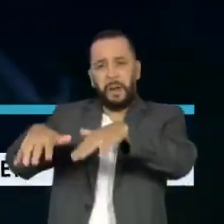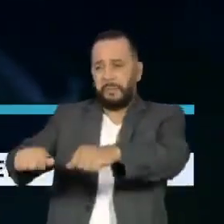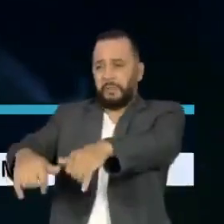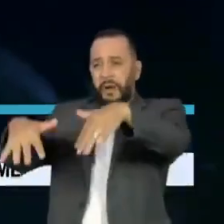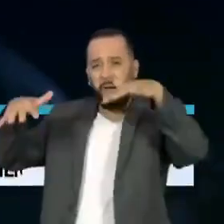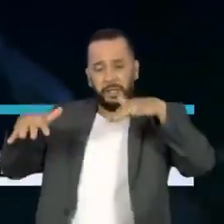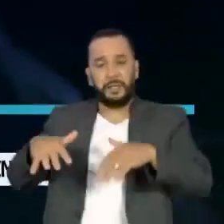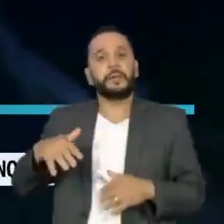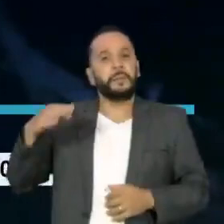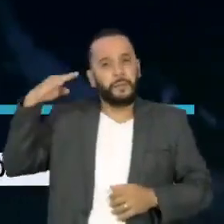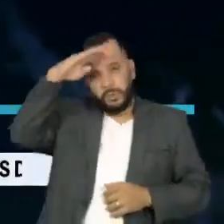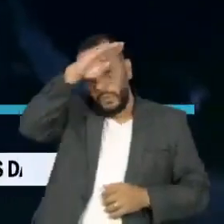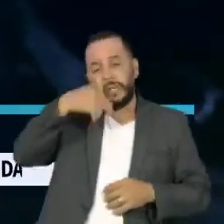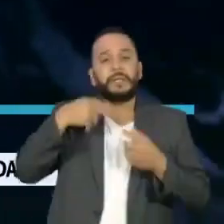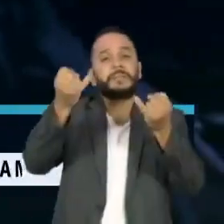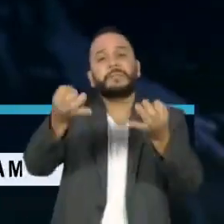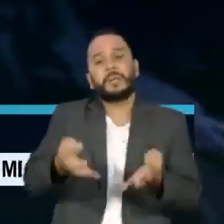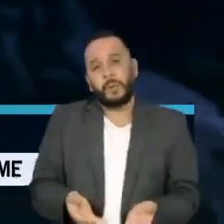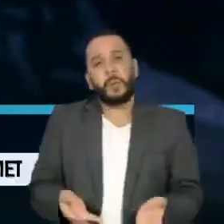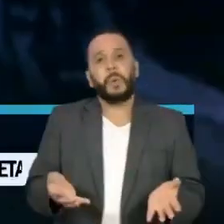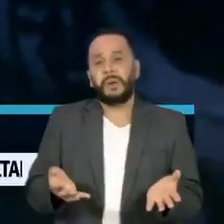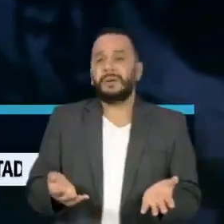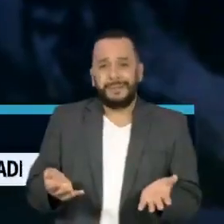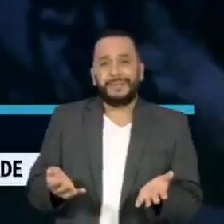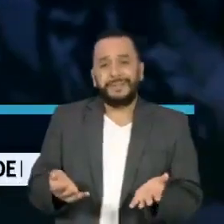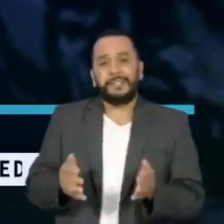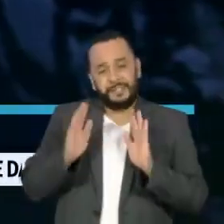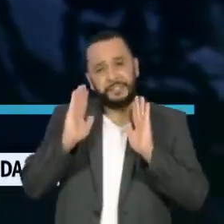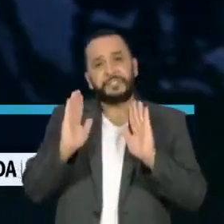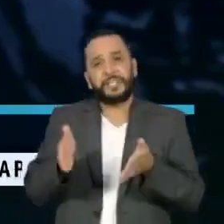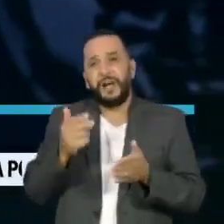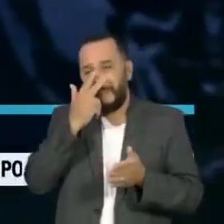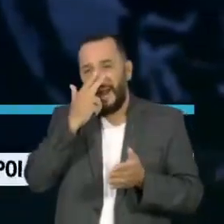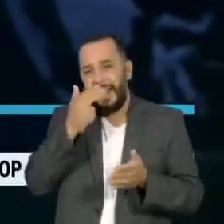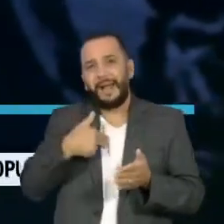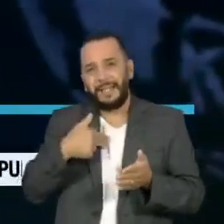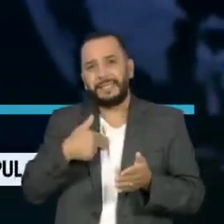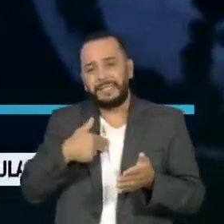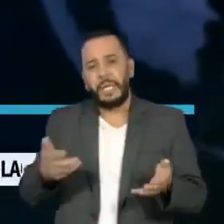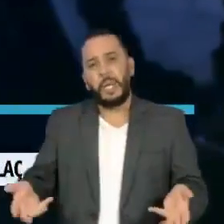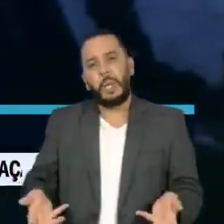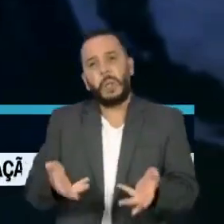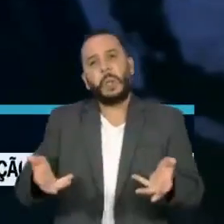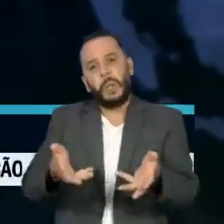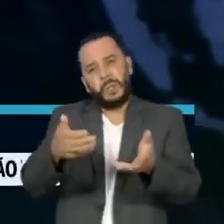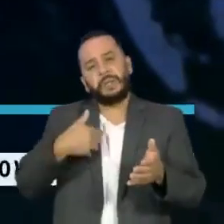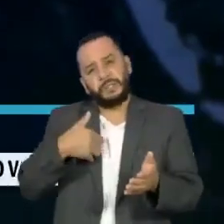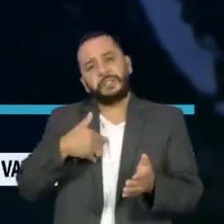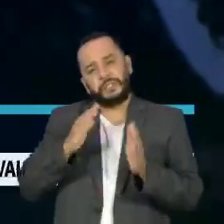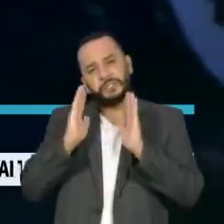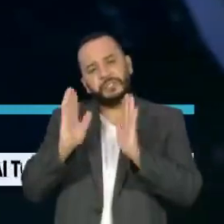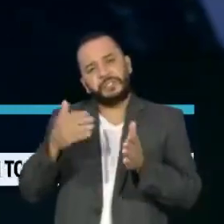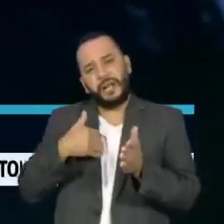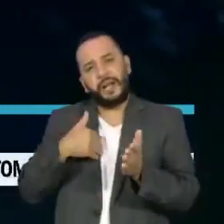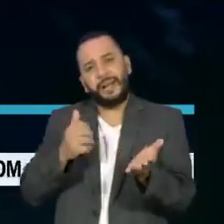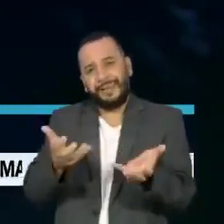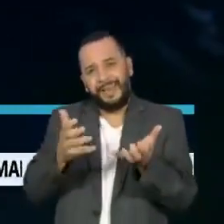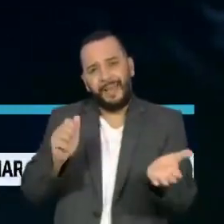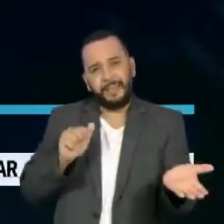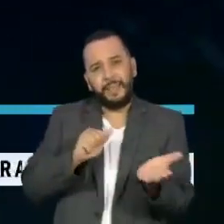Além de ficar ainda mais isolado entre as nações livres, ajudou a aumentar a pressão interna pela demissão do ministro das Relações